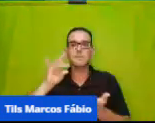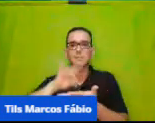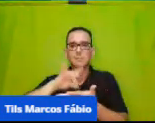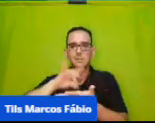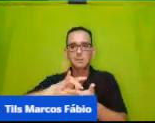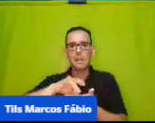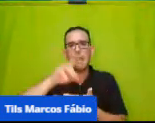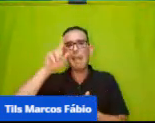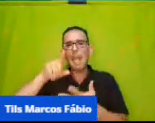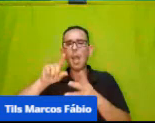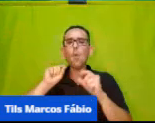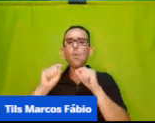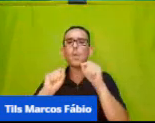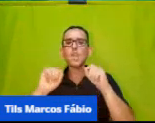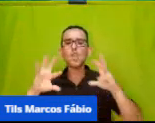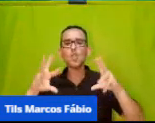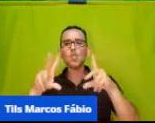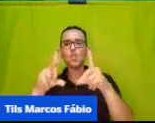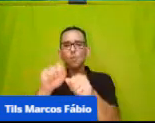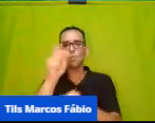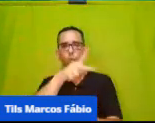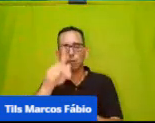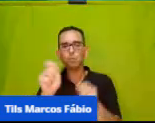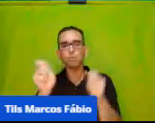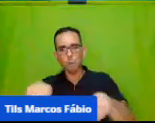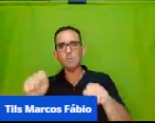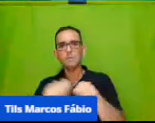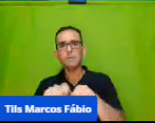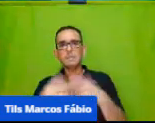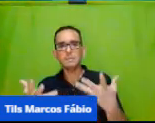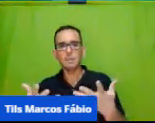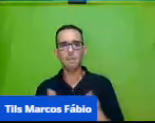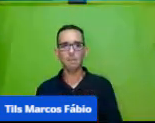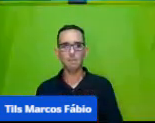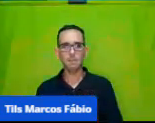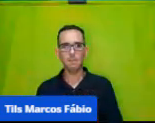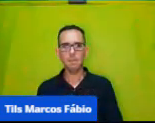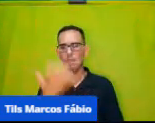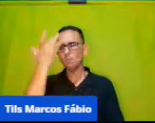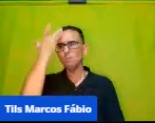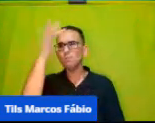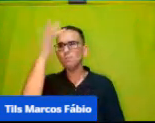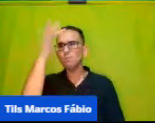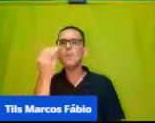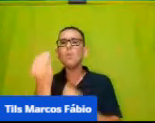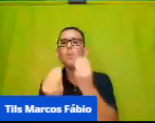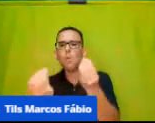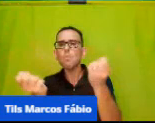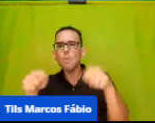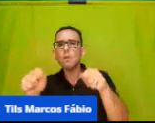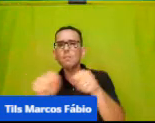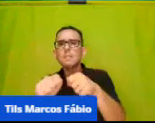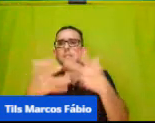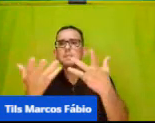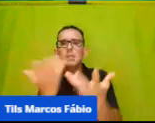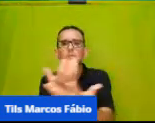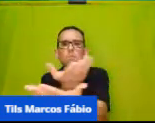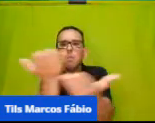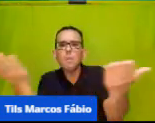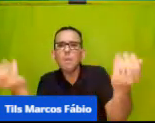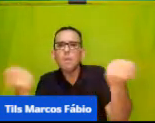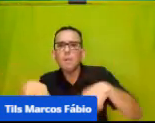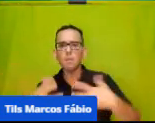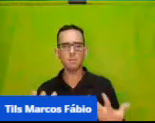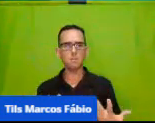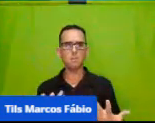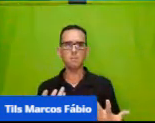todos os professores podem fazer, né? Não sei, né, a realidade financeira de cada um, mas, assim, era algo que eu estava